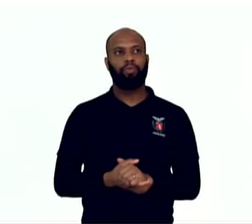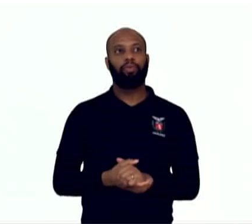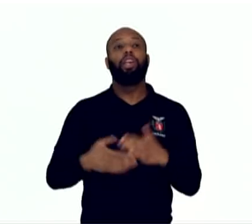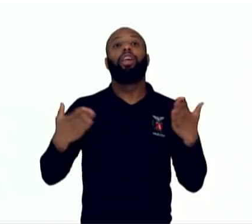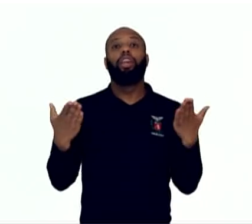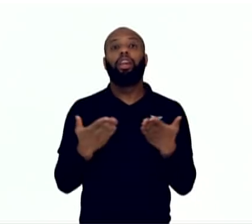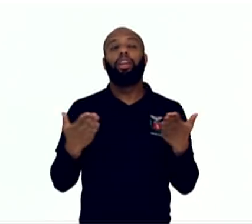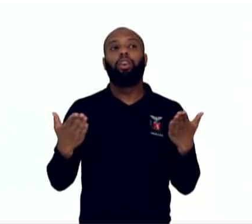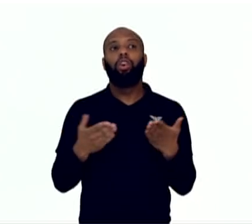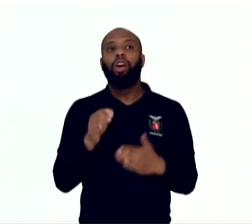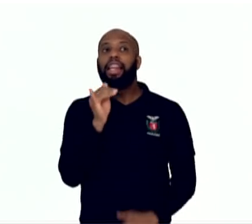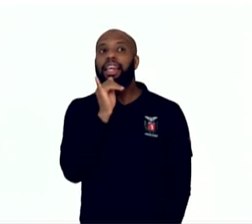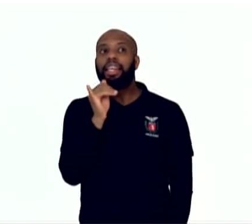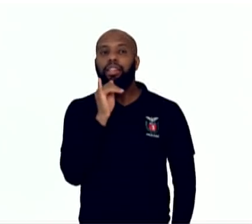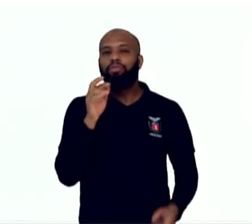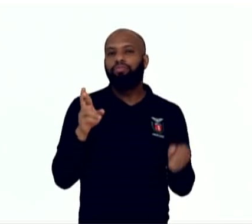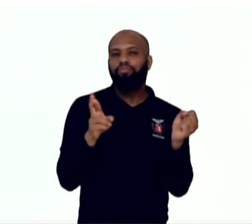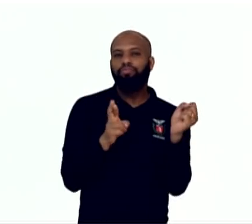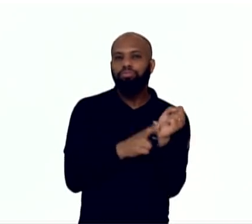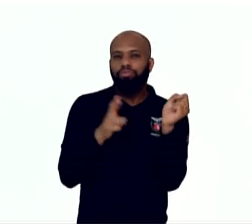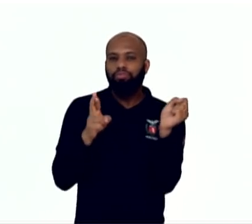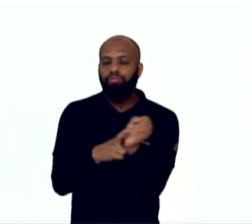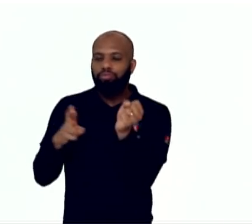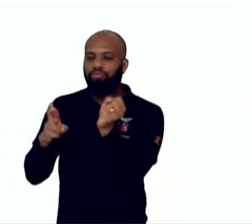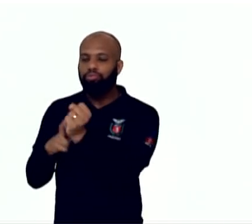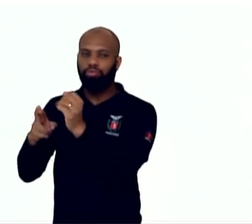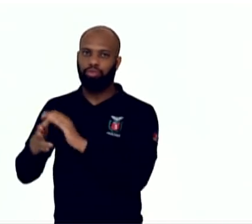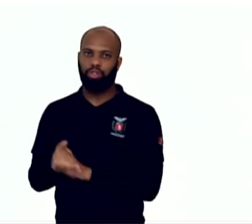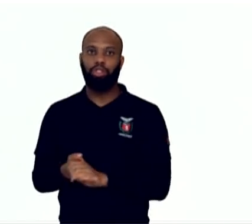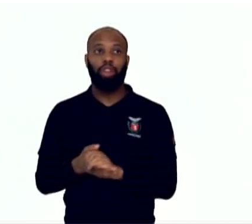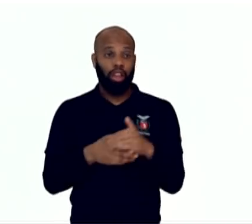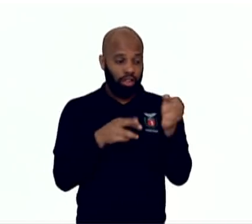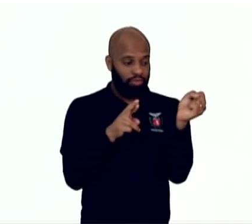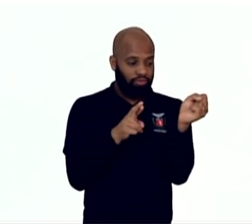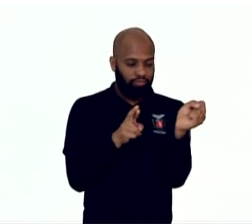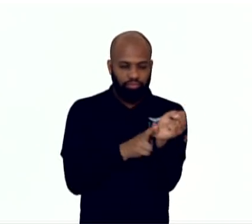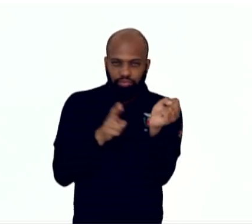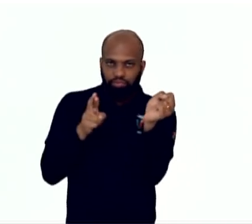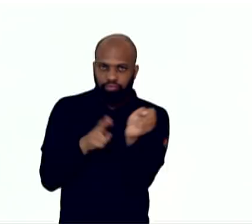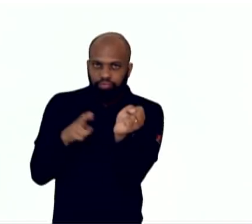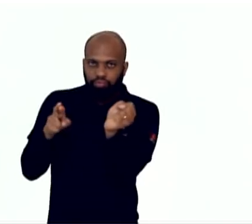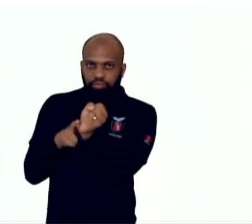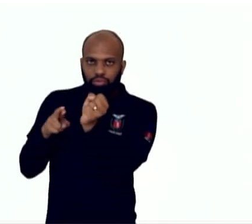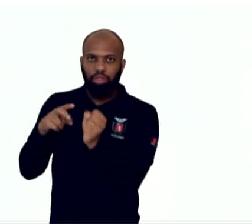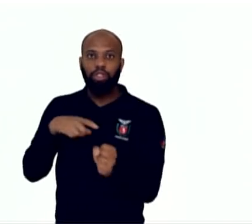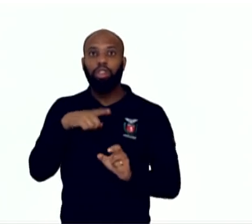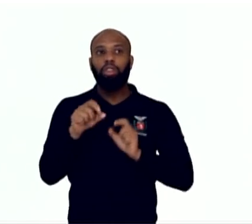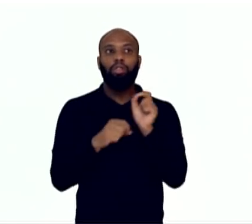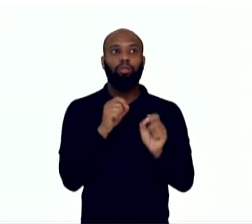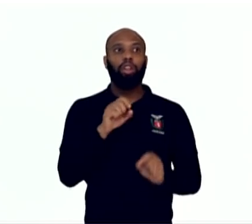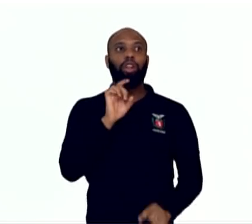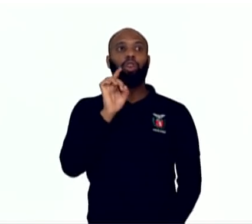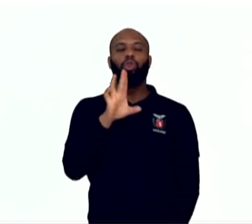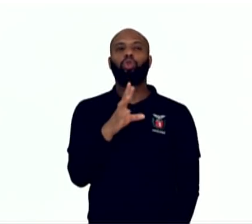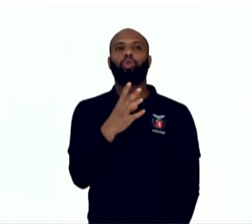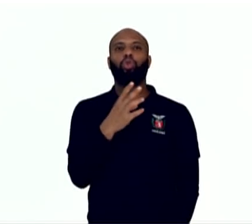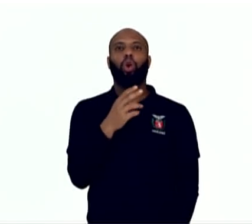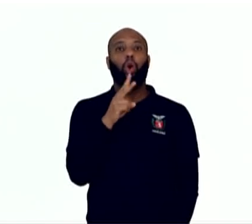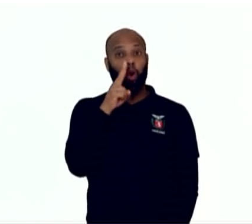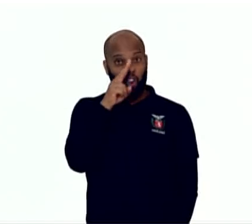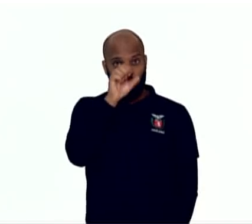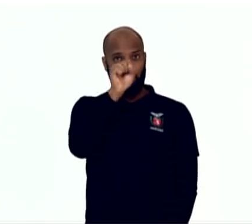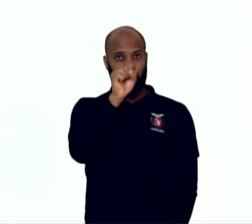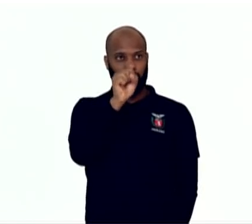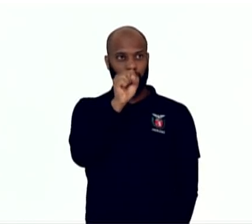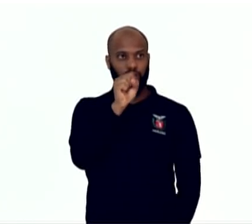Vamos ver agora um exemplo do ritmo? O ritmo aqui eu marquei, pessoal, só uma das sílabas tônicas,